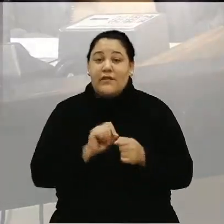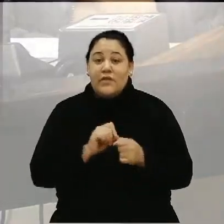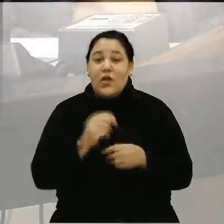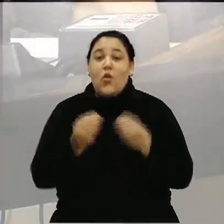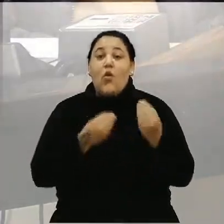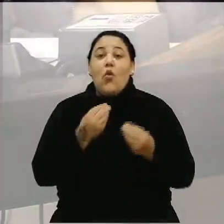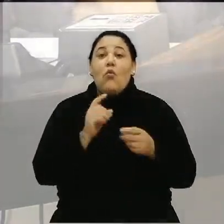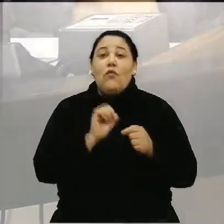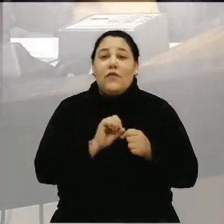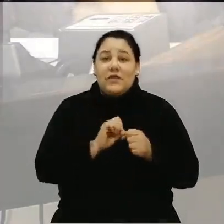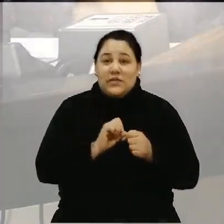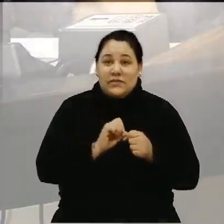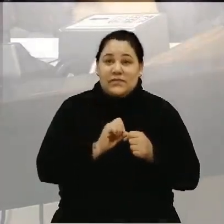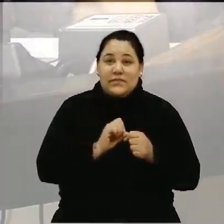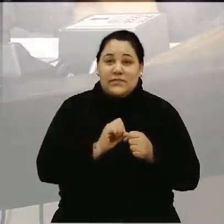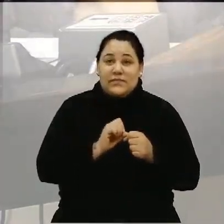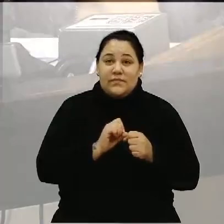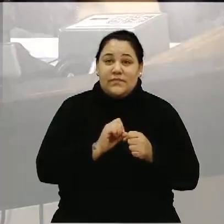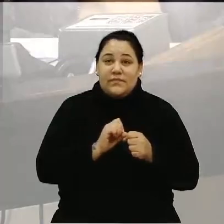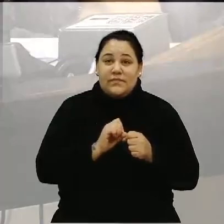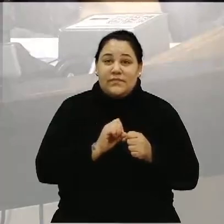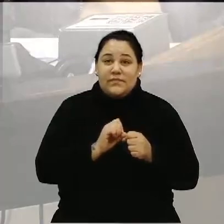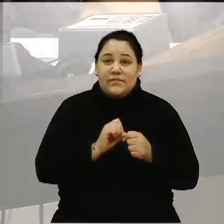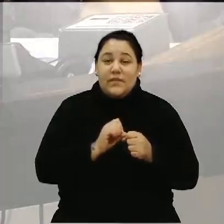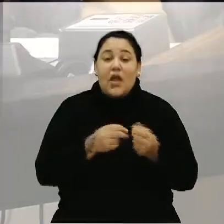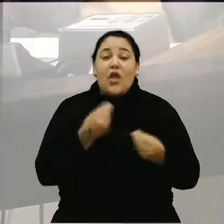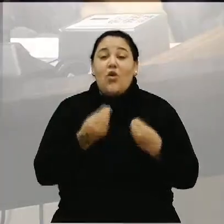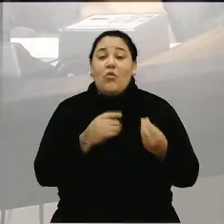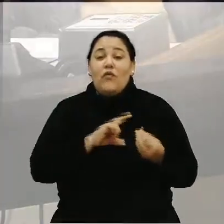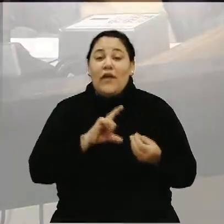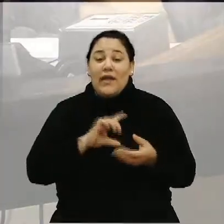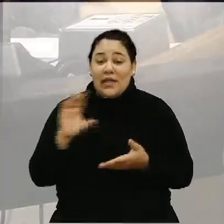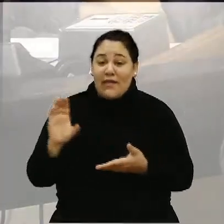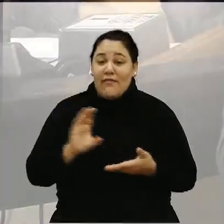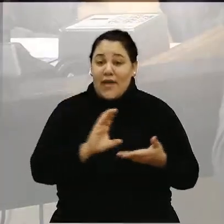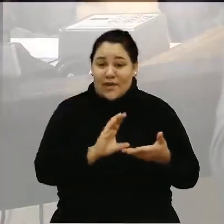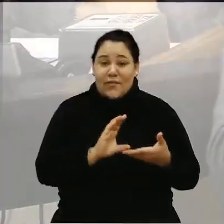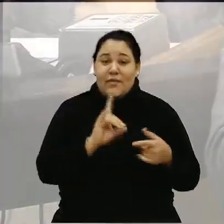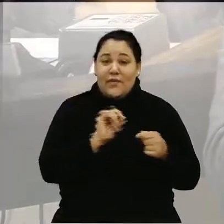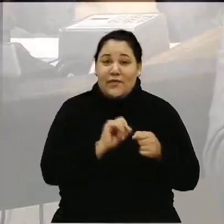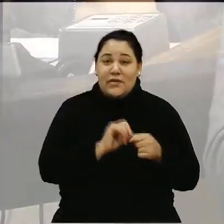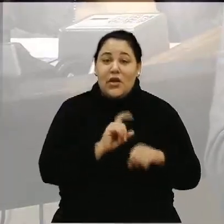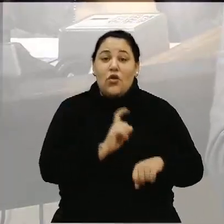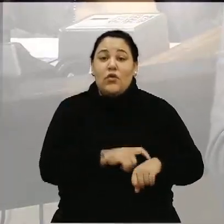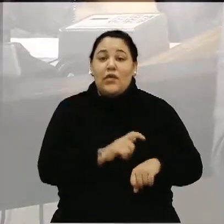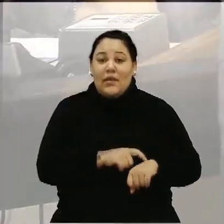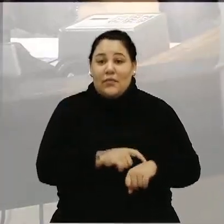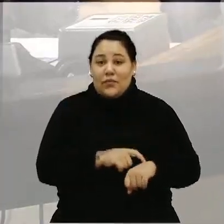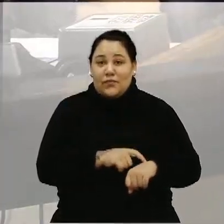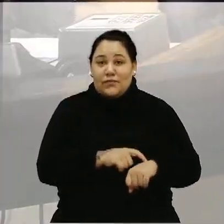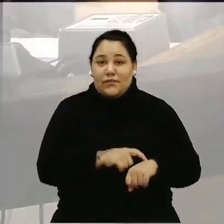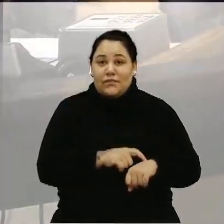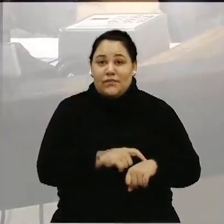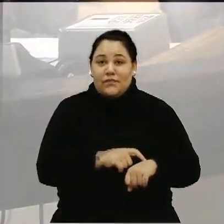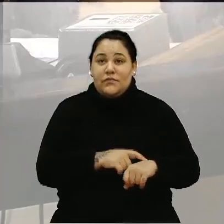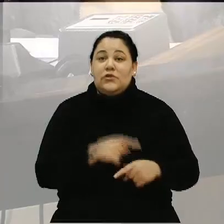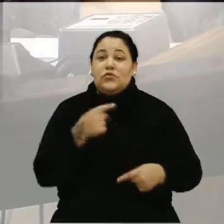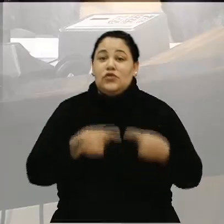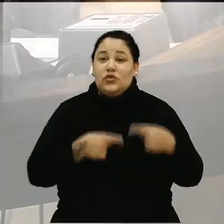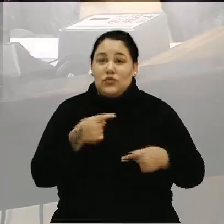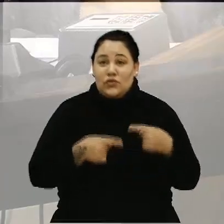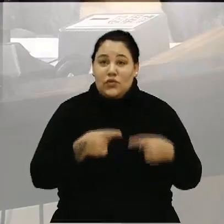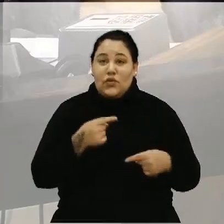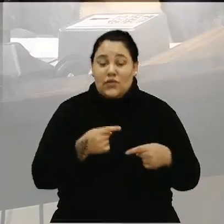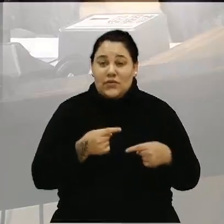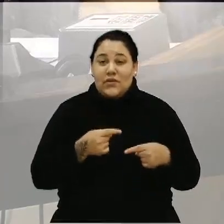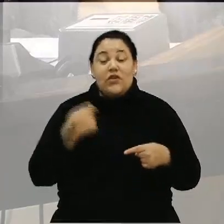fará e de onde que vai ter recursos para fazer e o tempo que vai levar. Então é discussões maduras que a